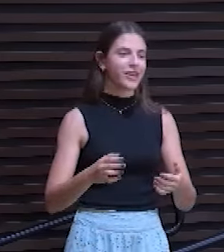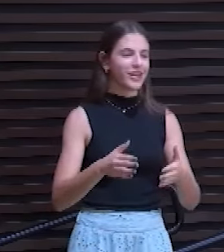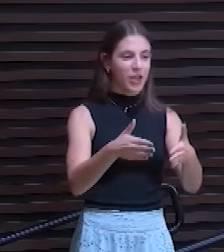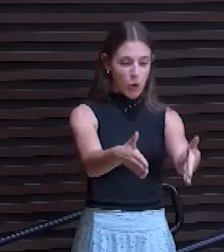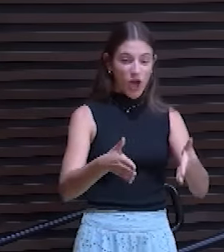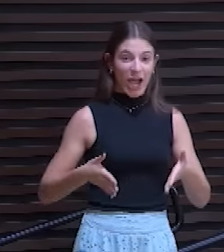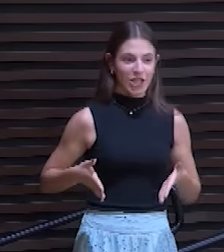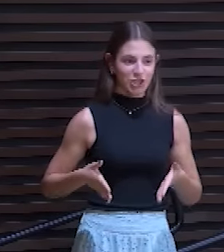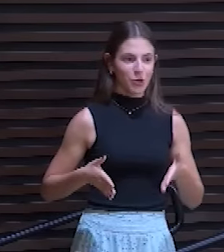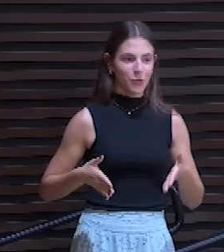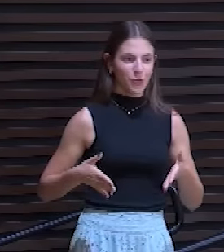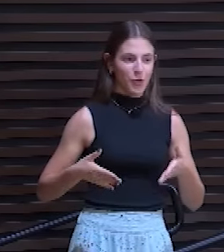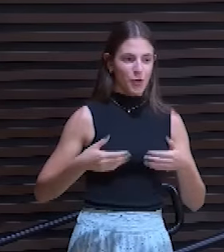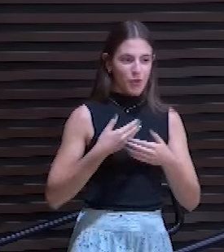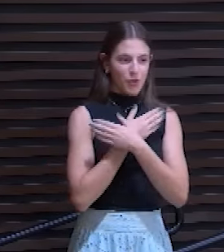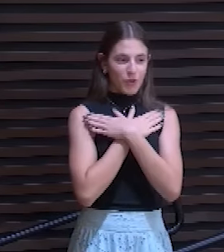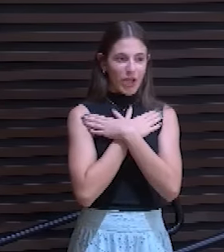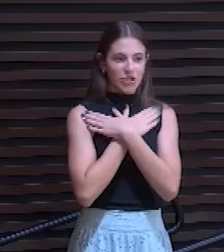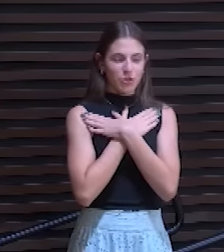mudança atrás.